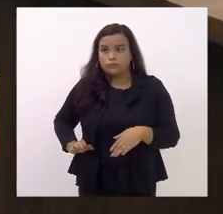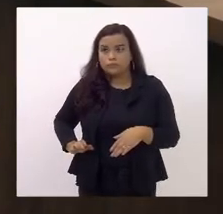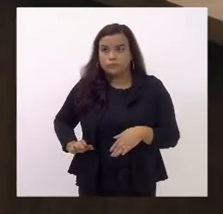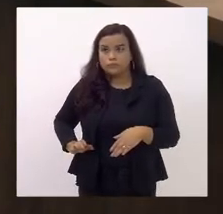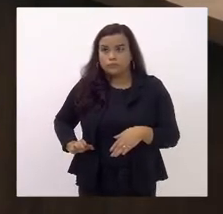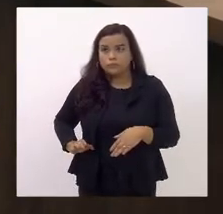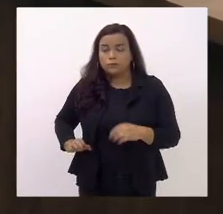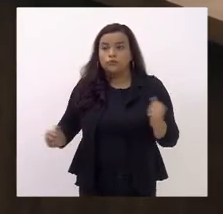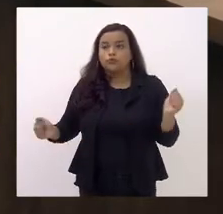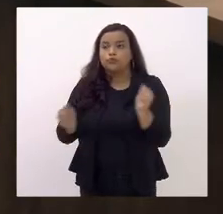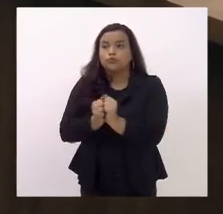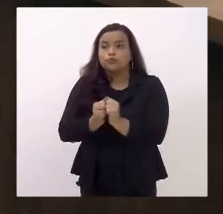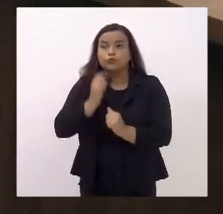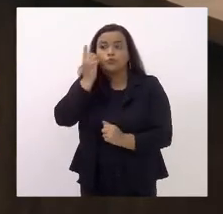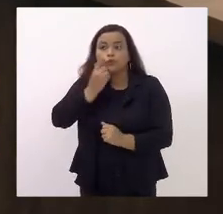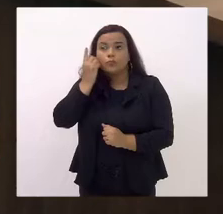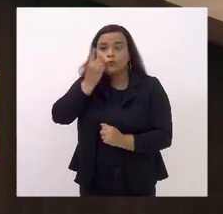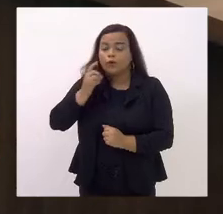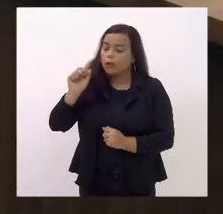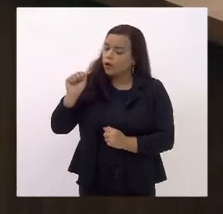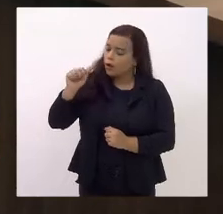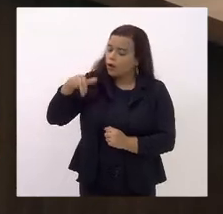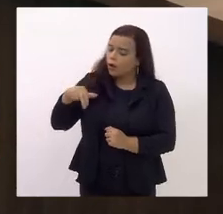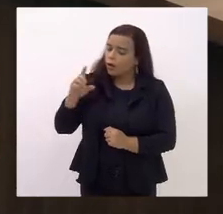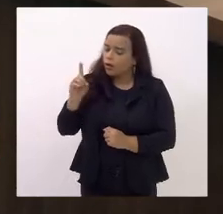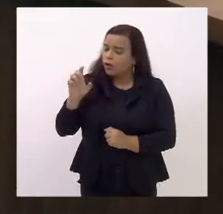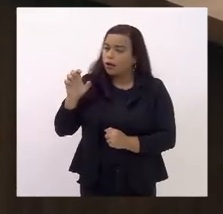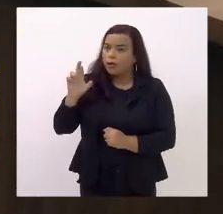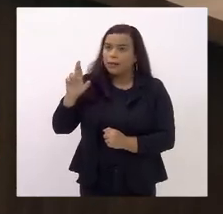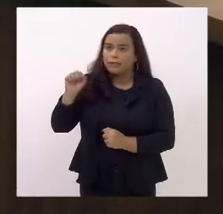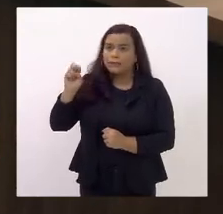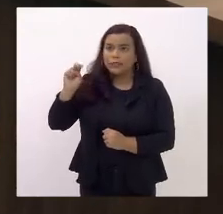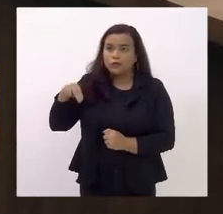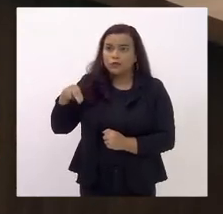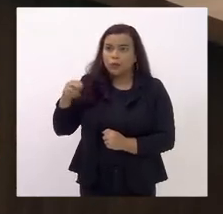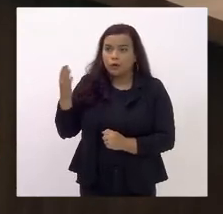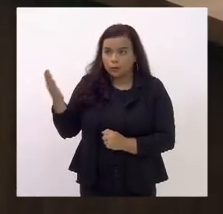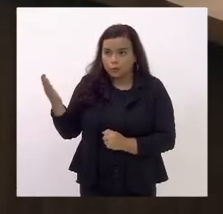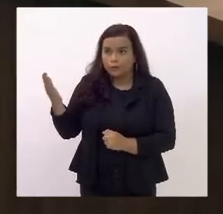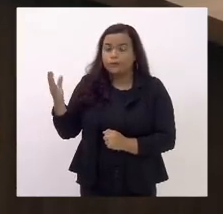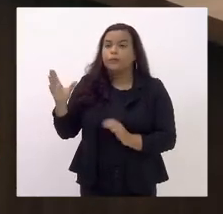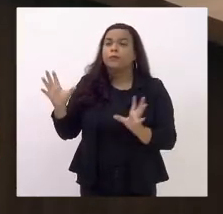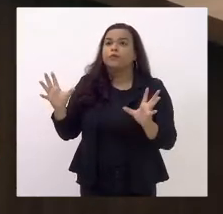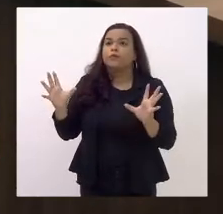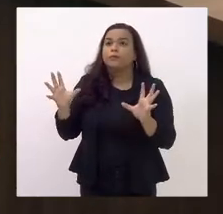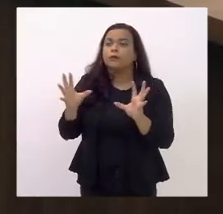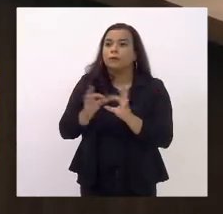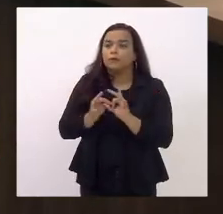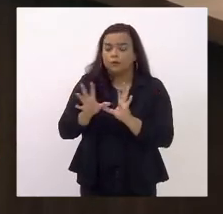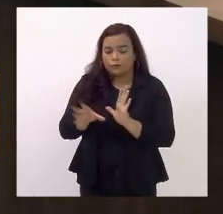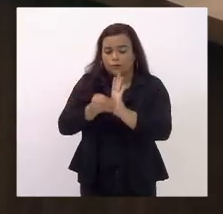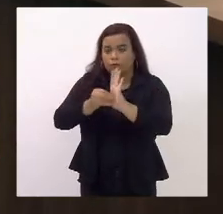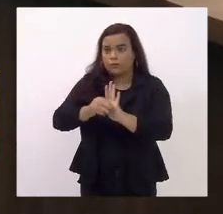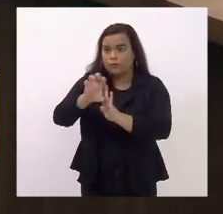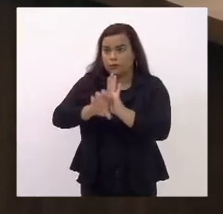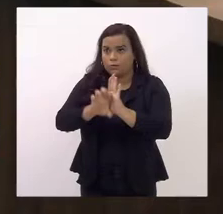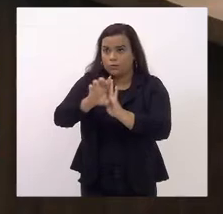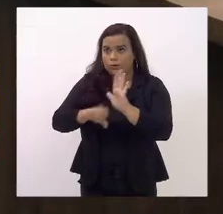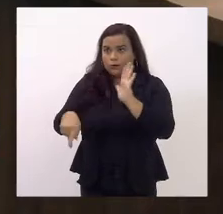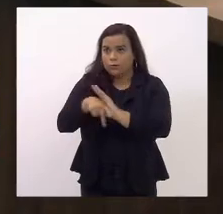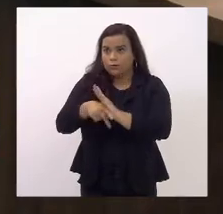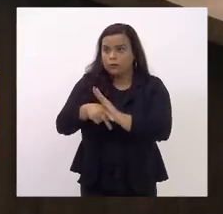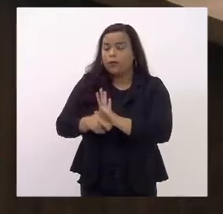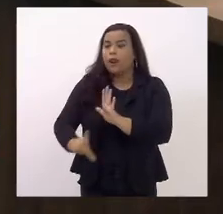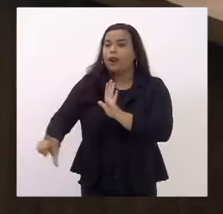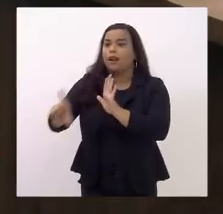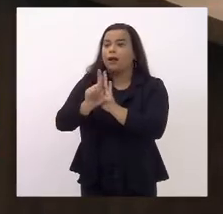com o deputado Anderson. O senhor, na ementa da sua lei, o senhor